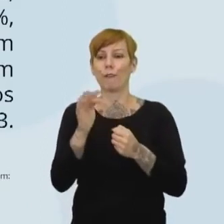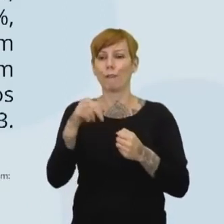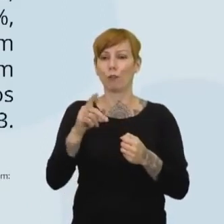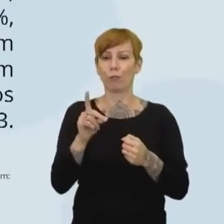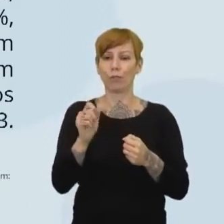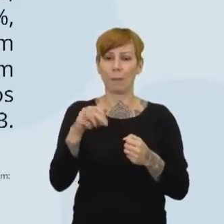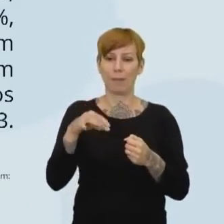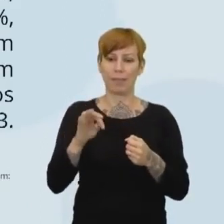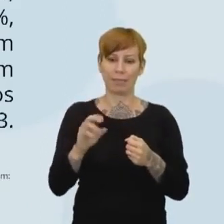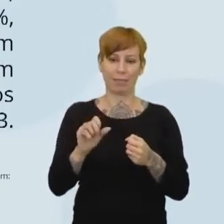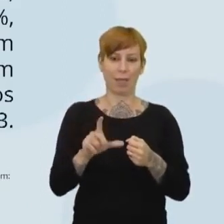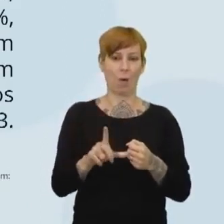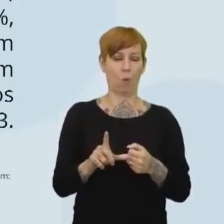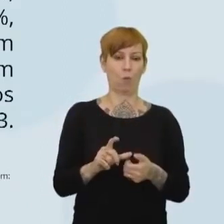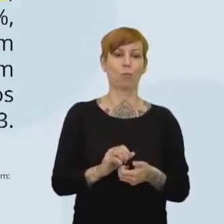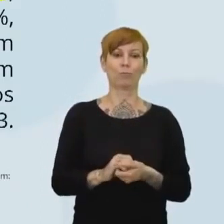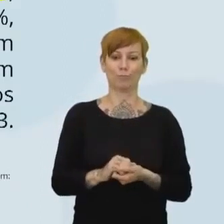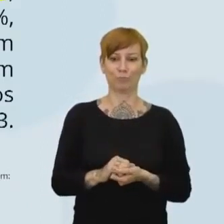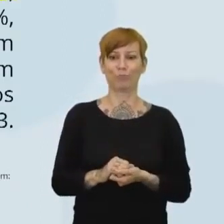29,1% de negros e